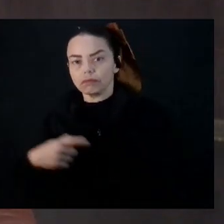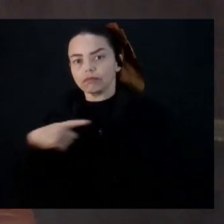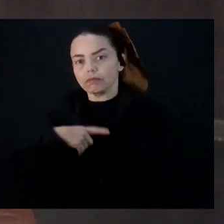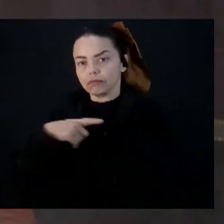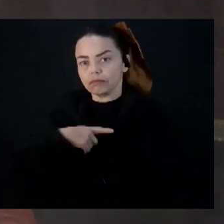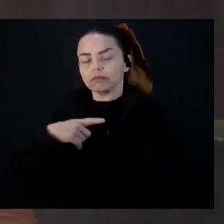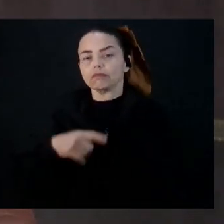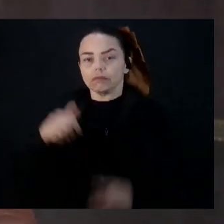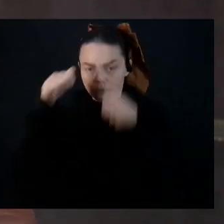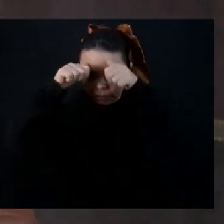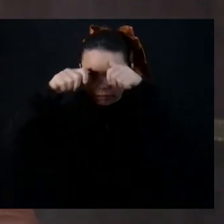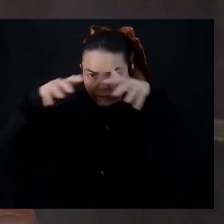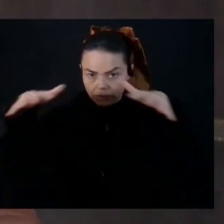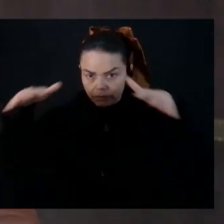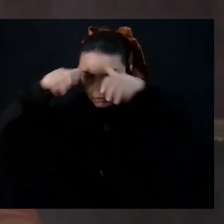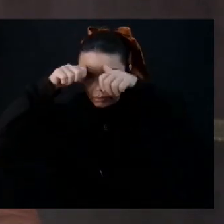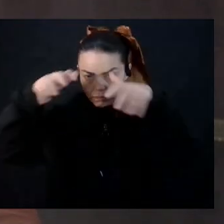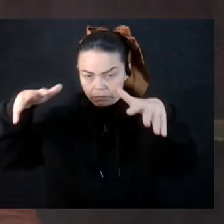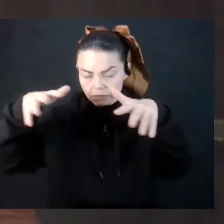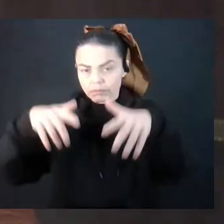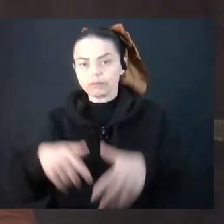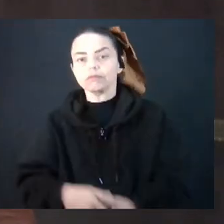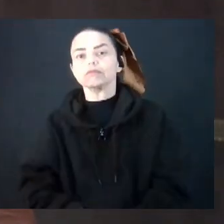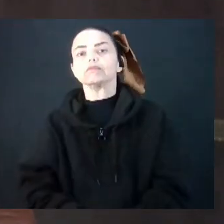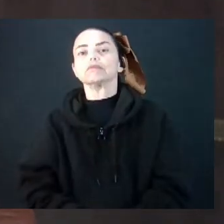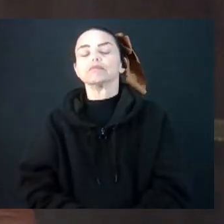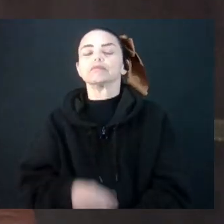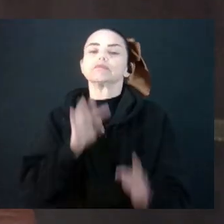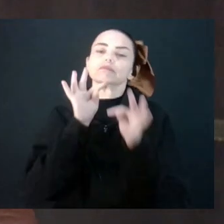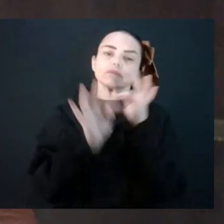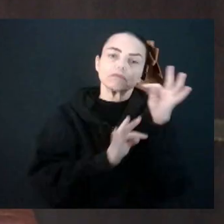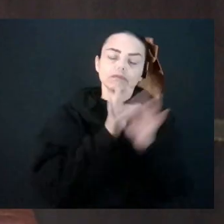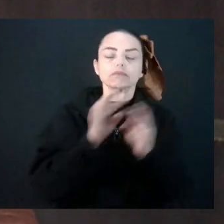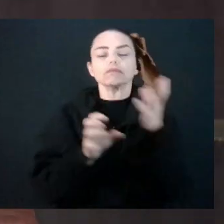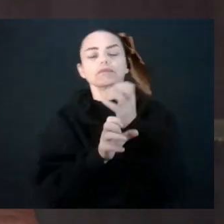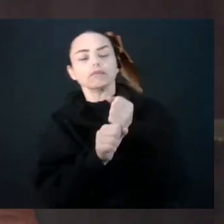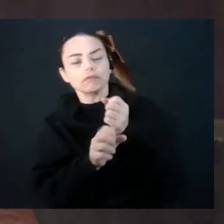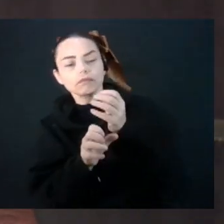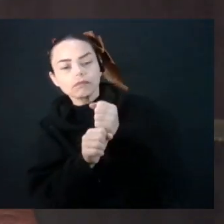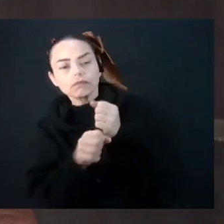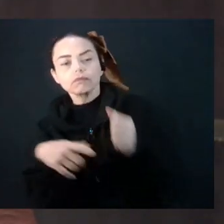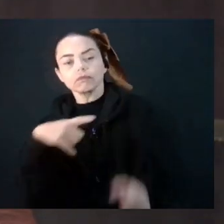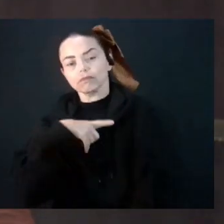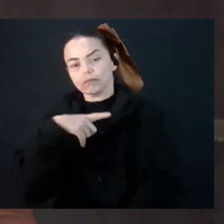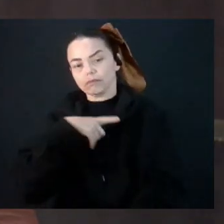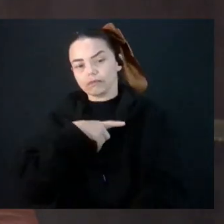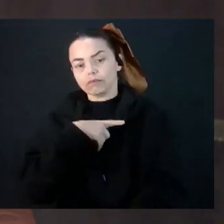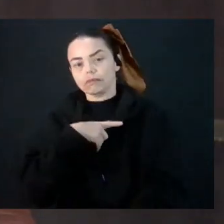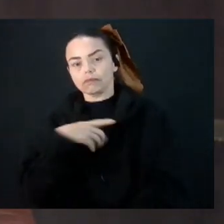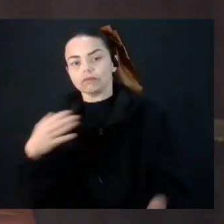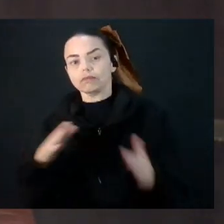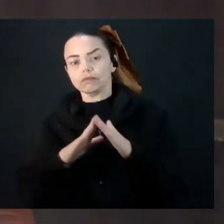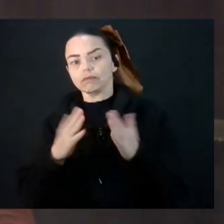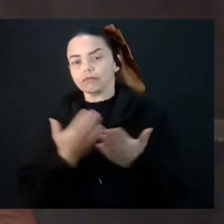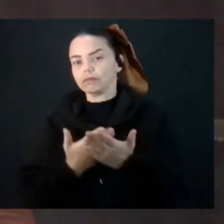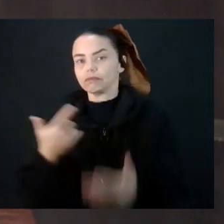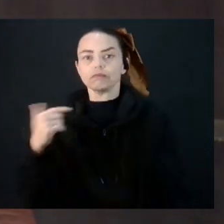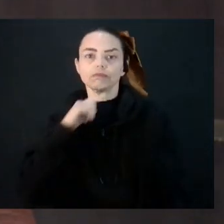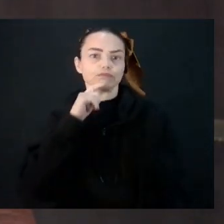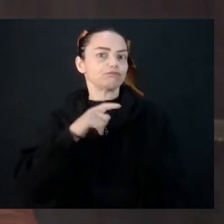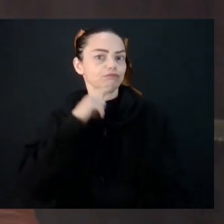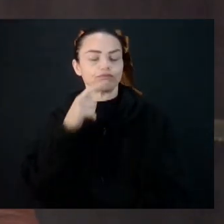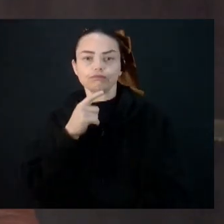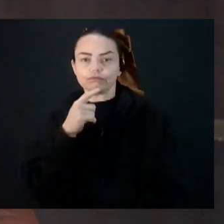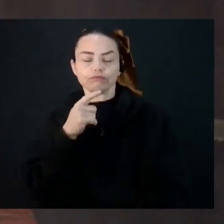outra especificidade, são os tratamentos adicionais que a gente tem, né? Que hoje a escola ela não vai conseguir abarcar,